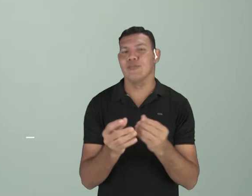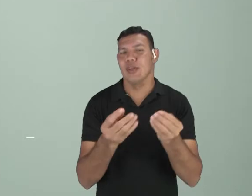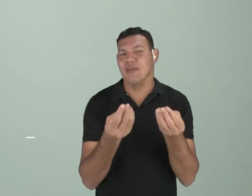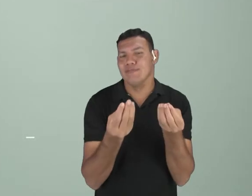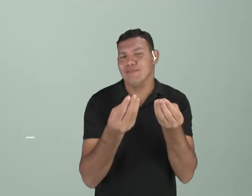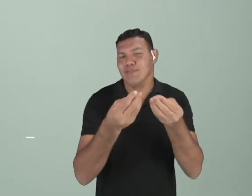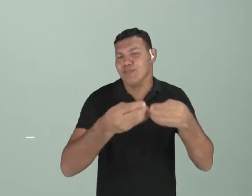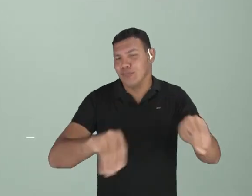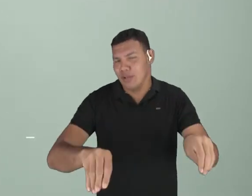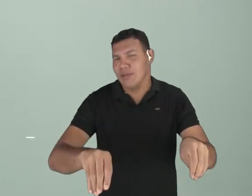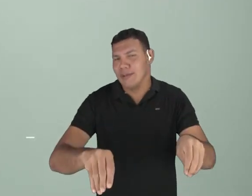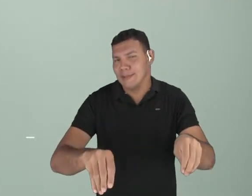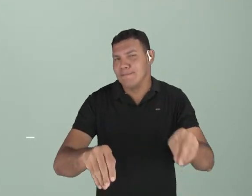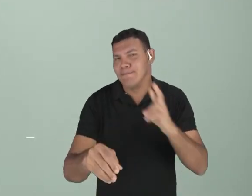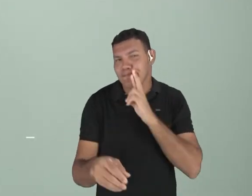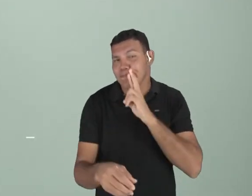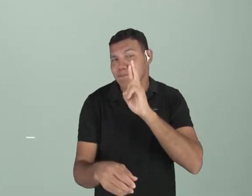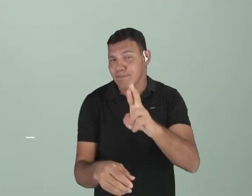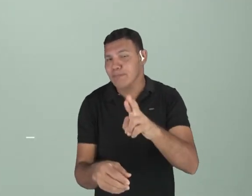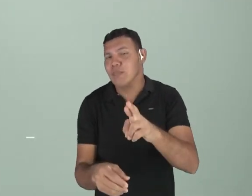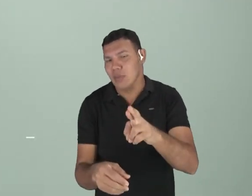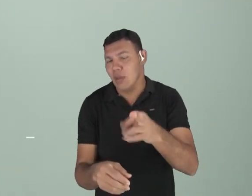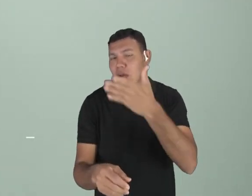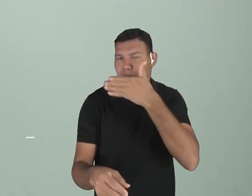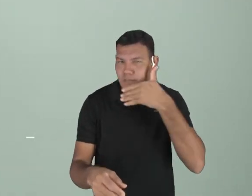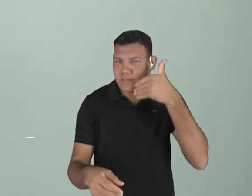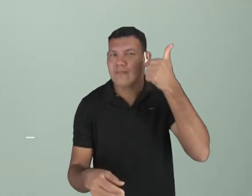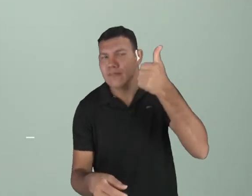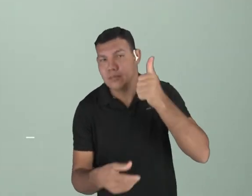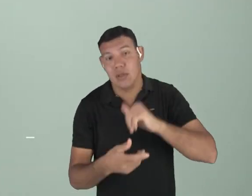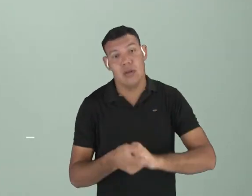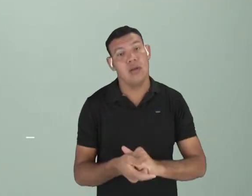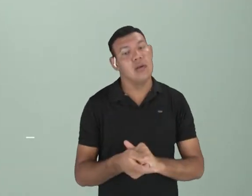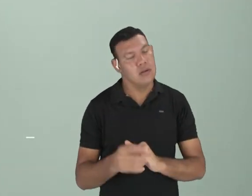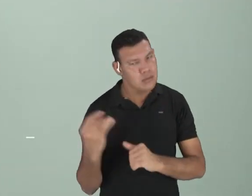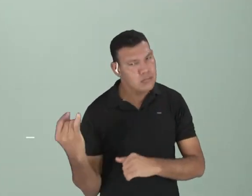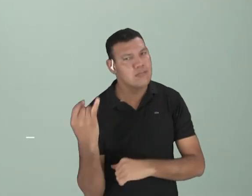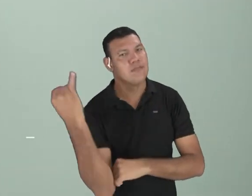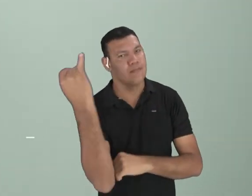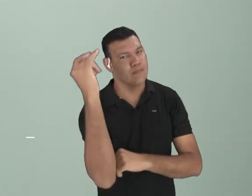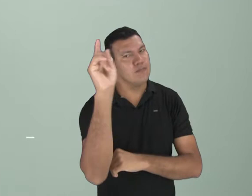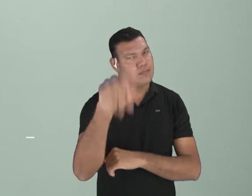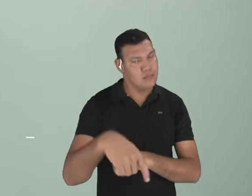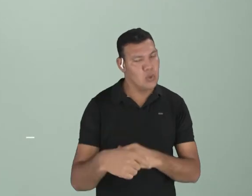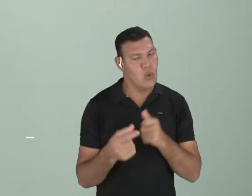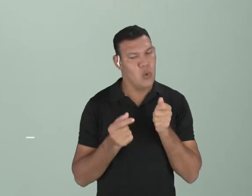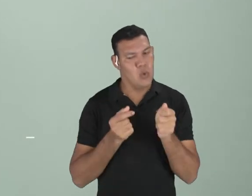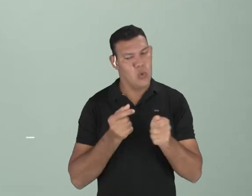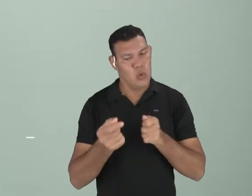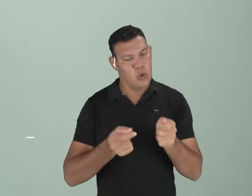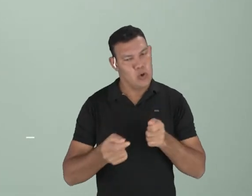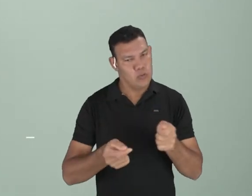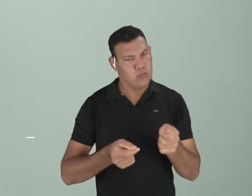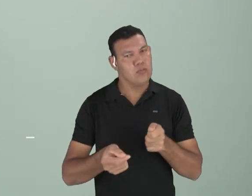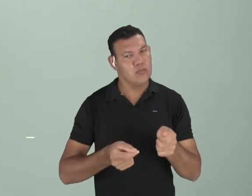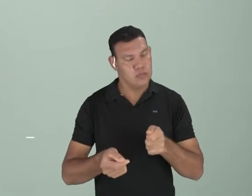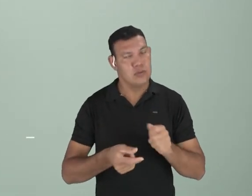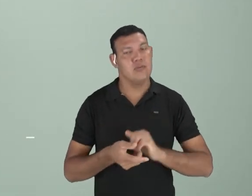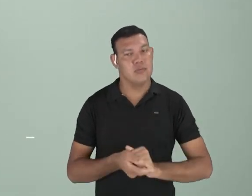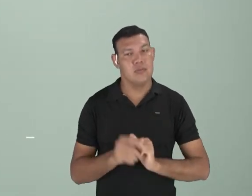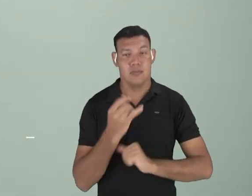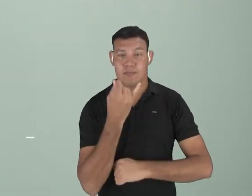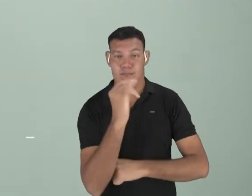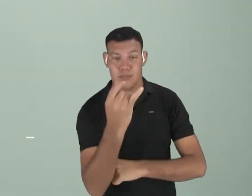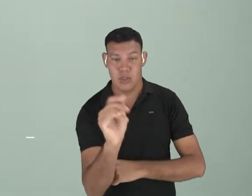causa um impacto direto na conta de energia, que a gente sabe que não é nada barata, né? Então essa é a importância, tá? É você ter o controle, né,